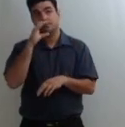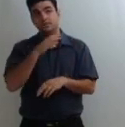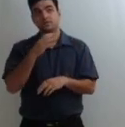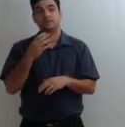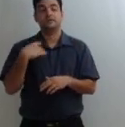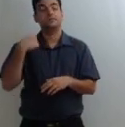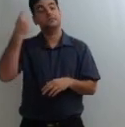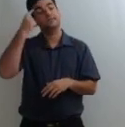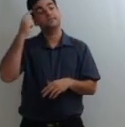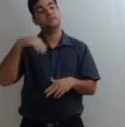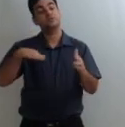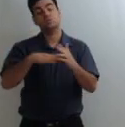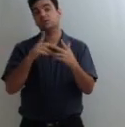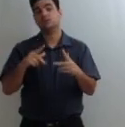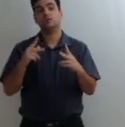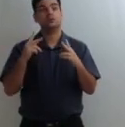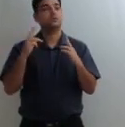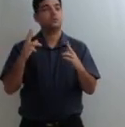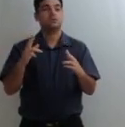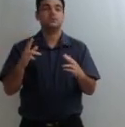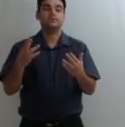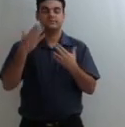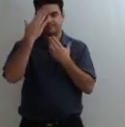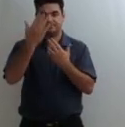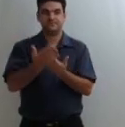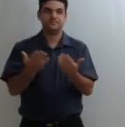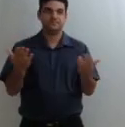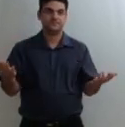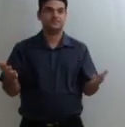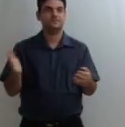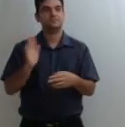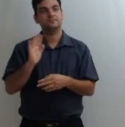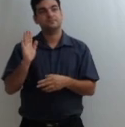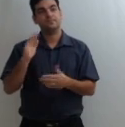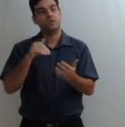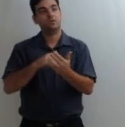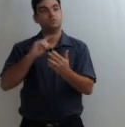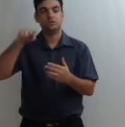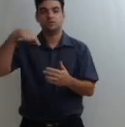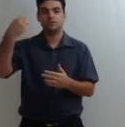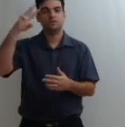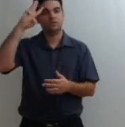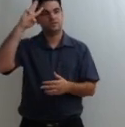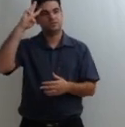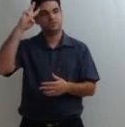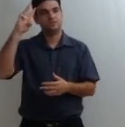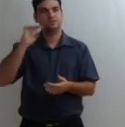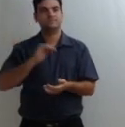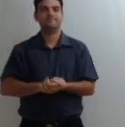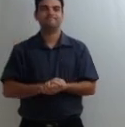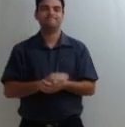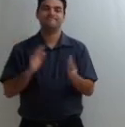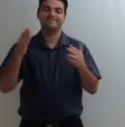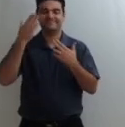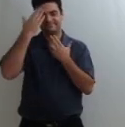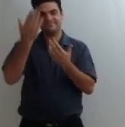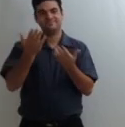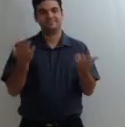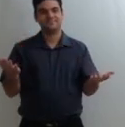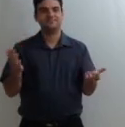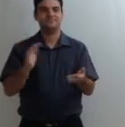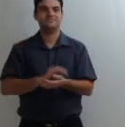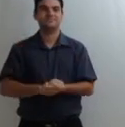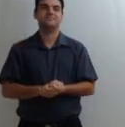né? Agradeço a todos e nos vemos, então, na próxima terça-feira. Obrigado. Boa tarde.